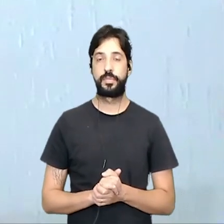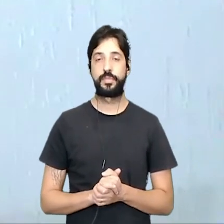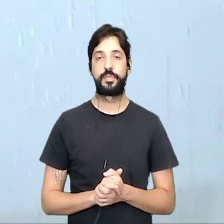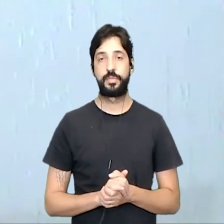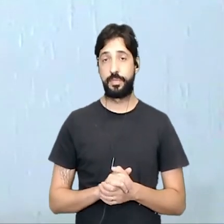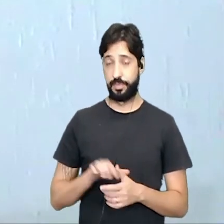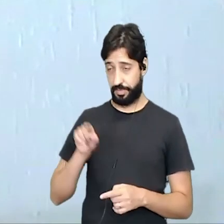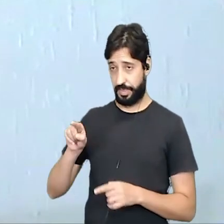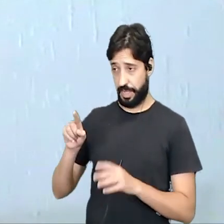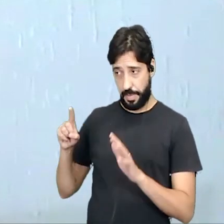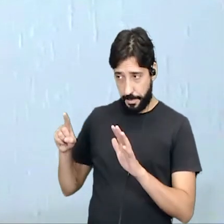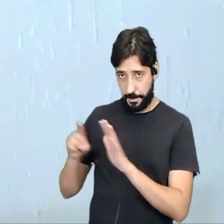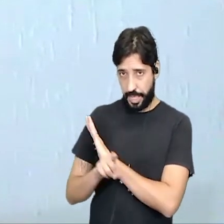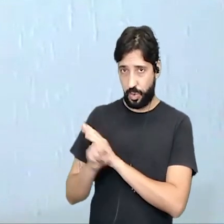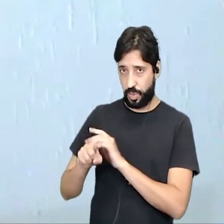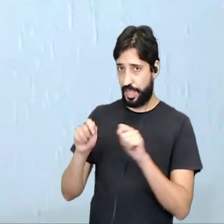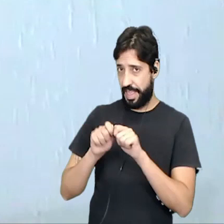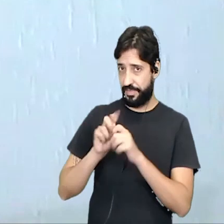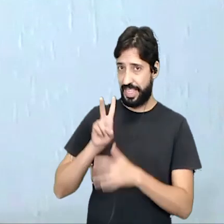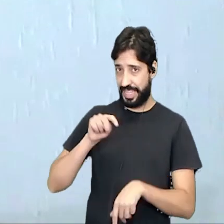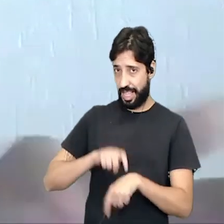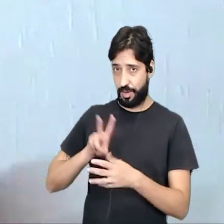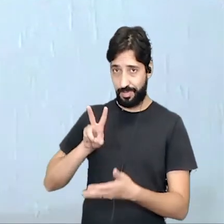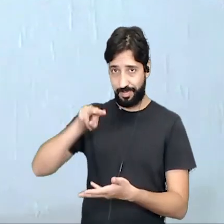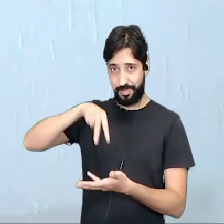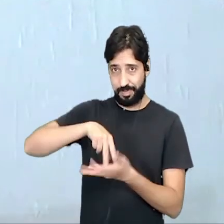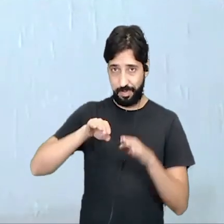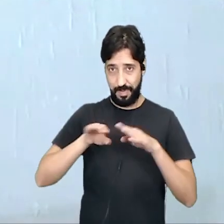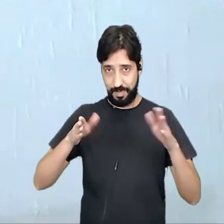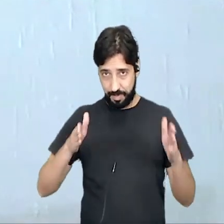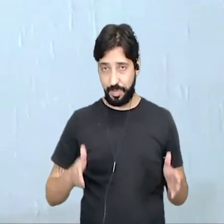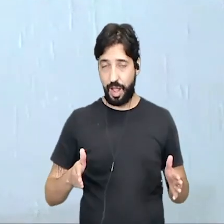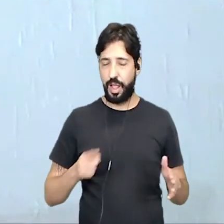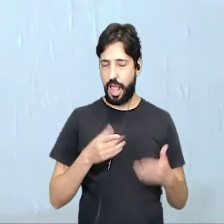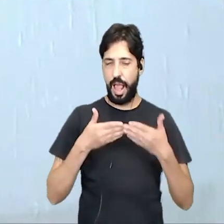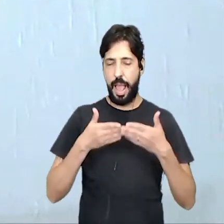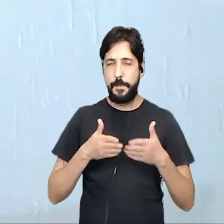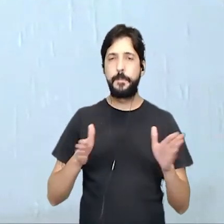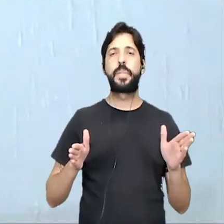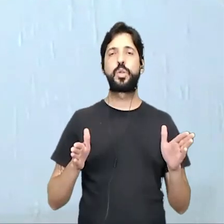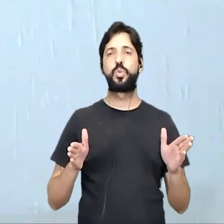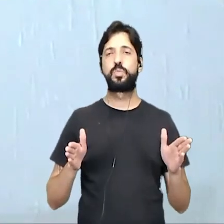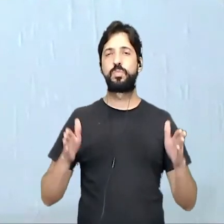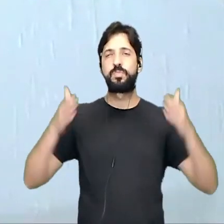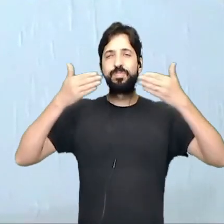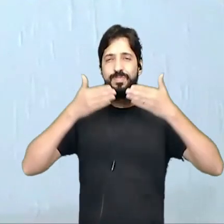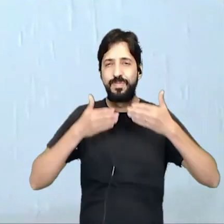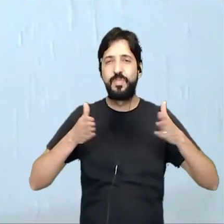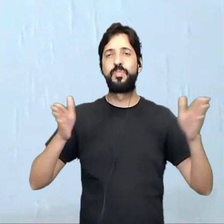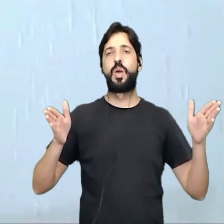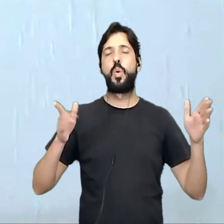A pergunta que a Andrea fez ali no palco, ela abriu